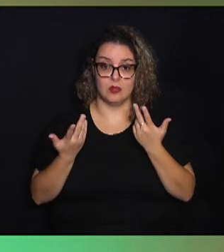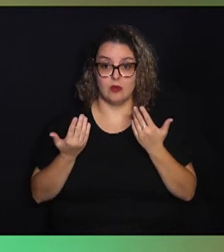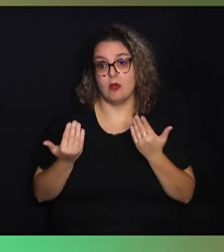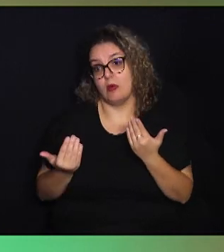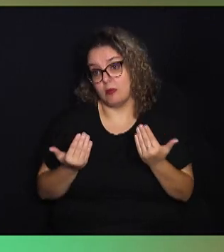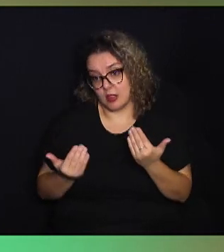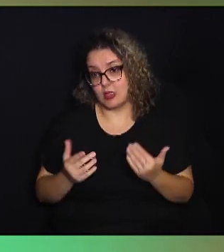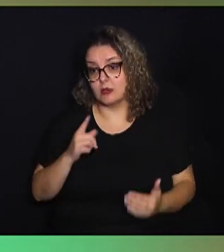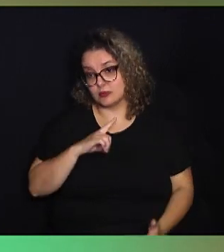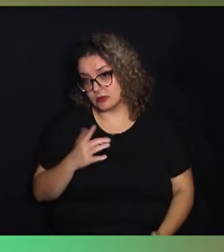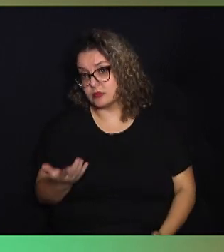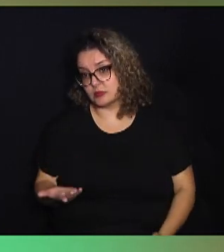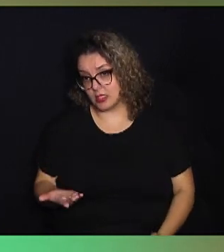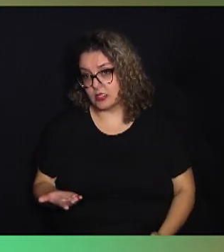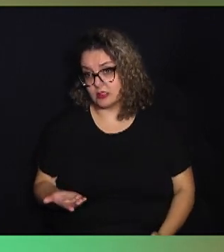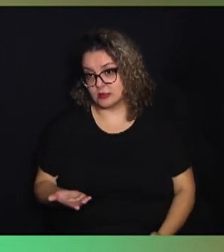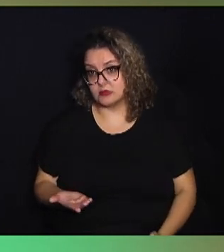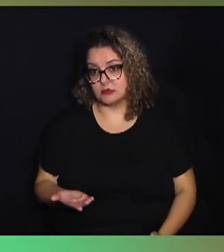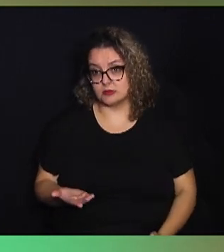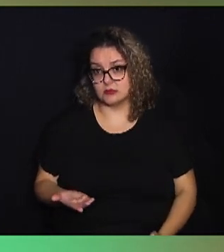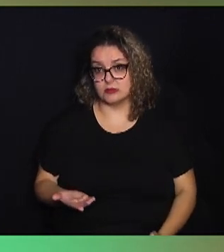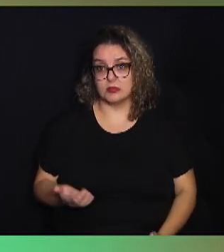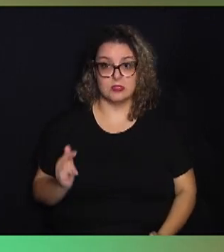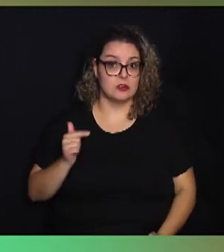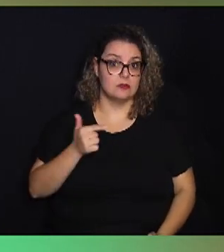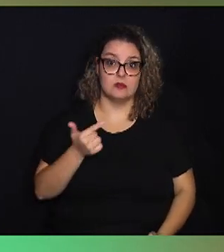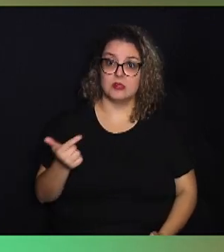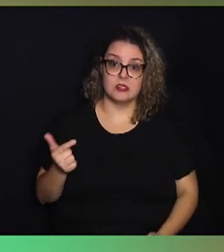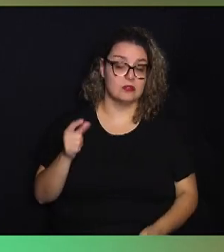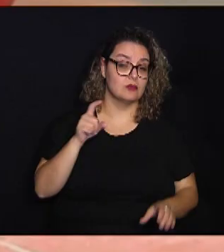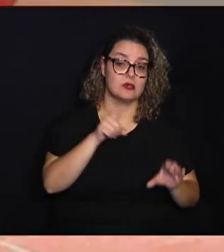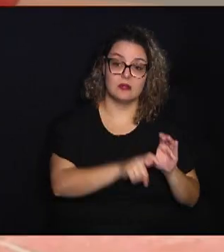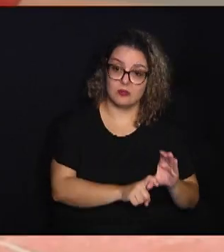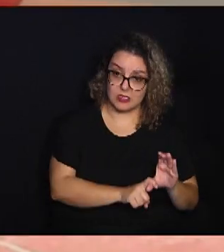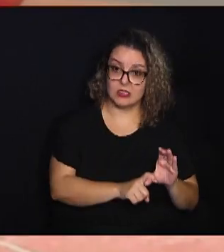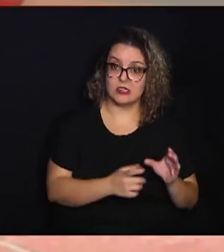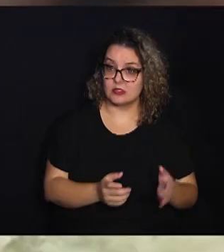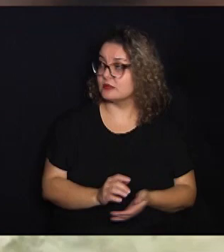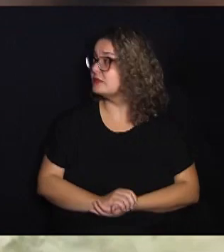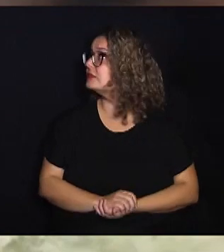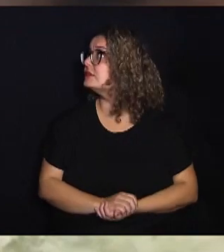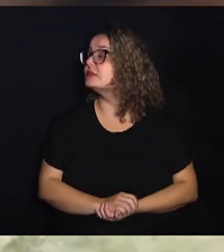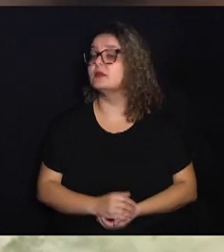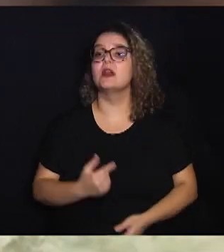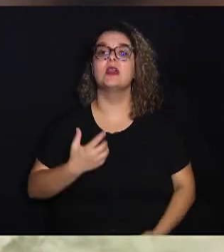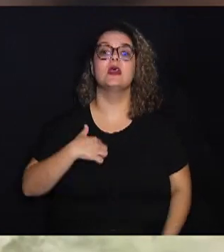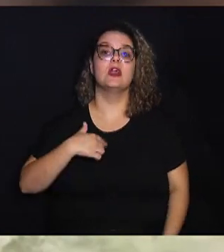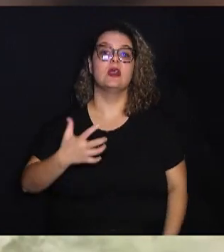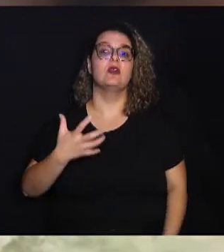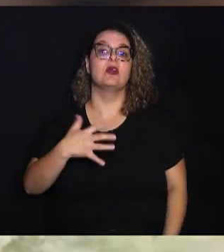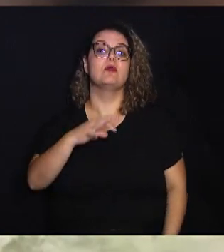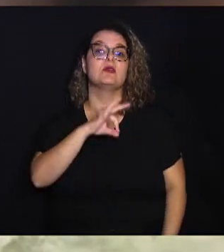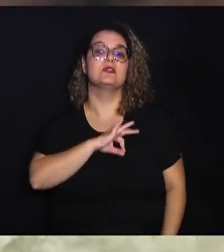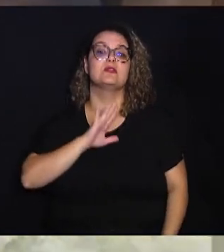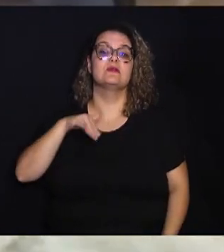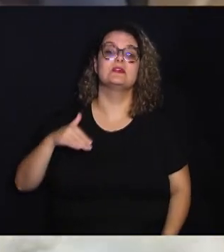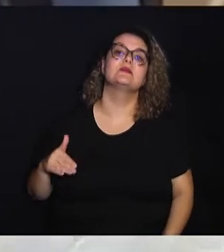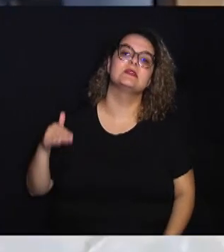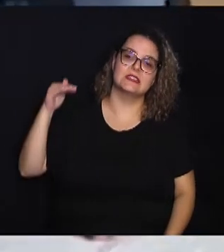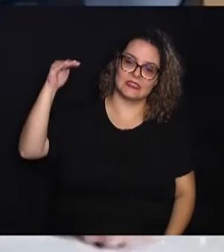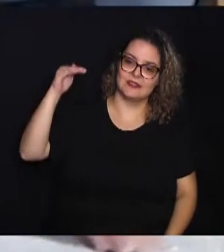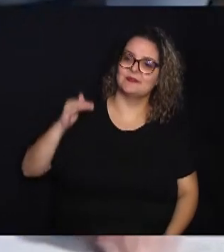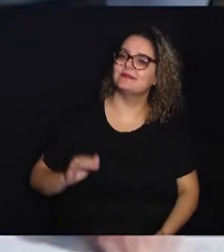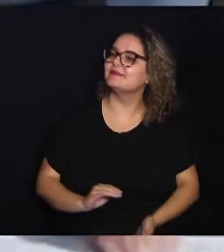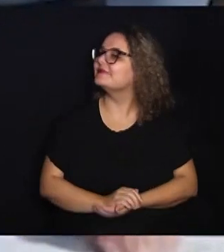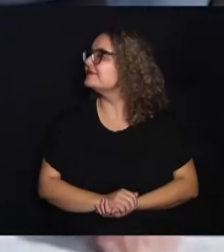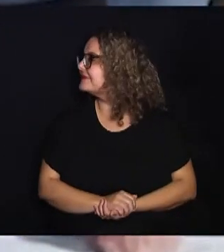ele tem, para não ficar nas dependências, né? Quero ser policial quando eu crescer.